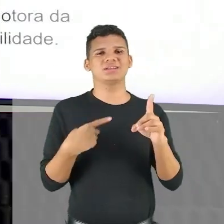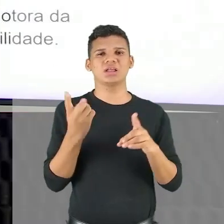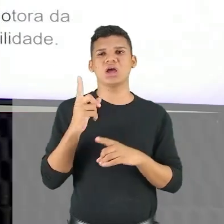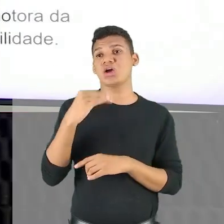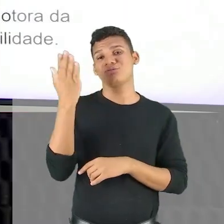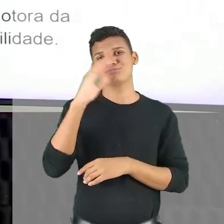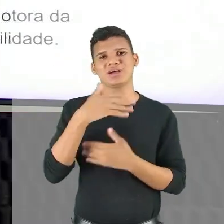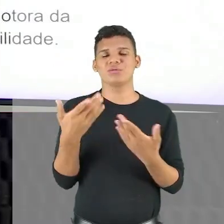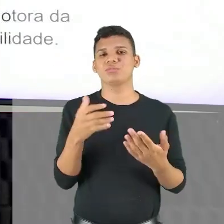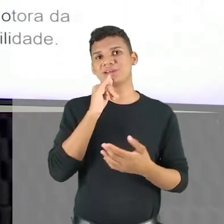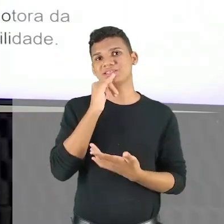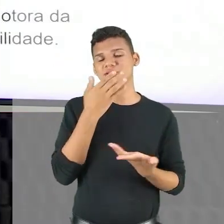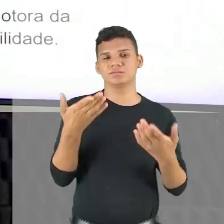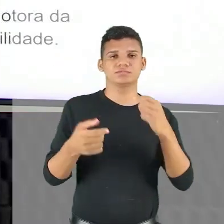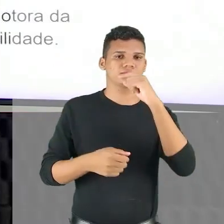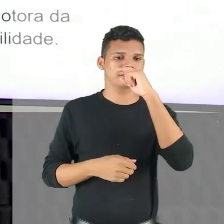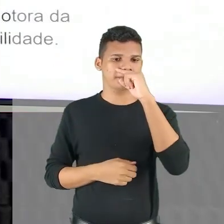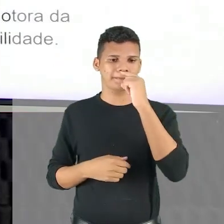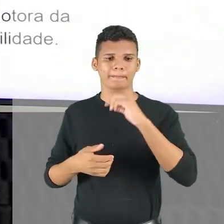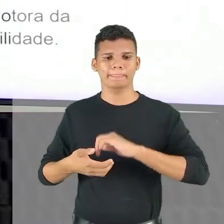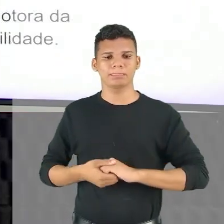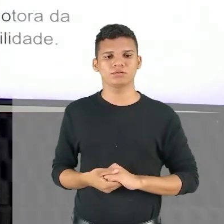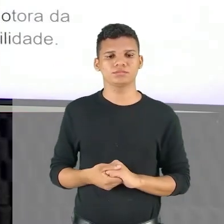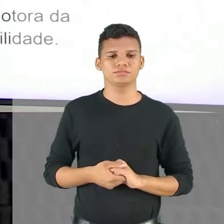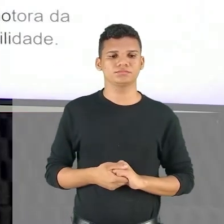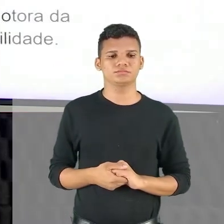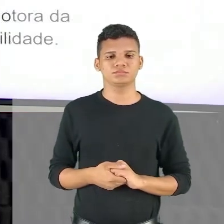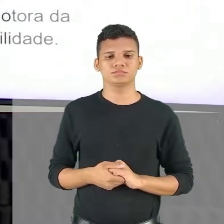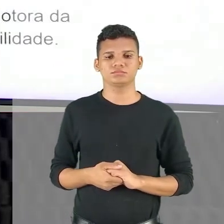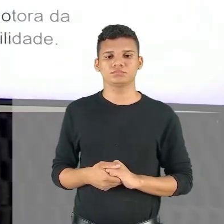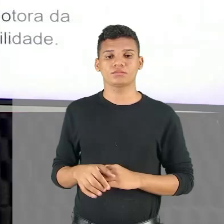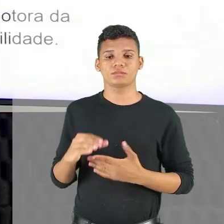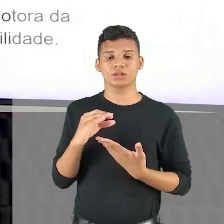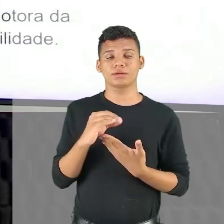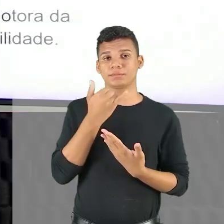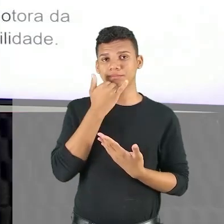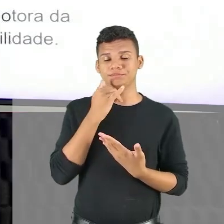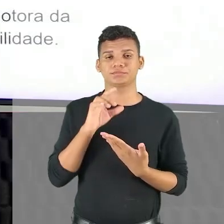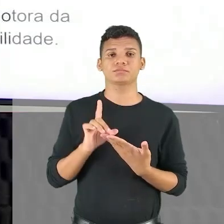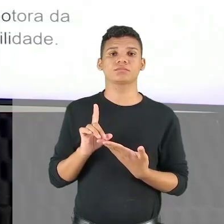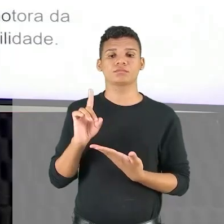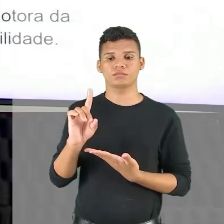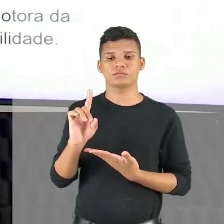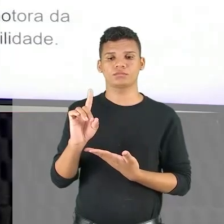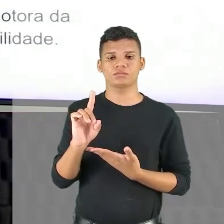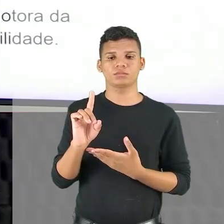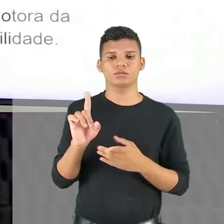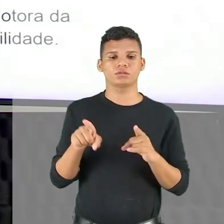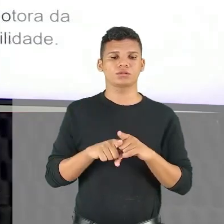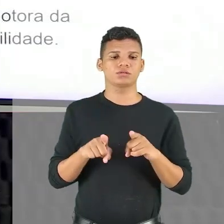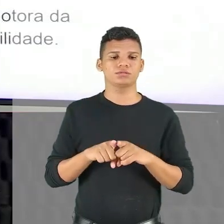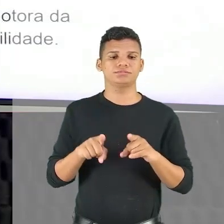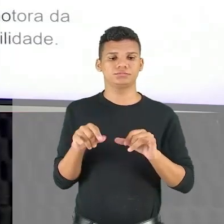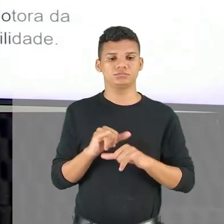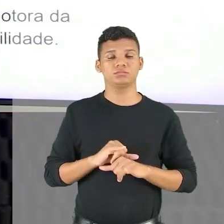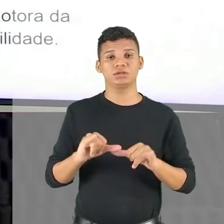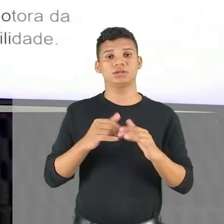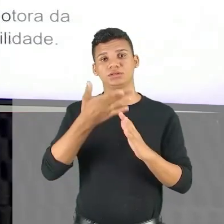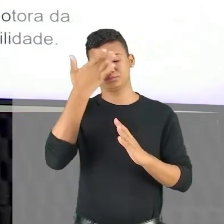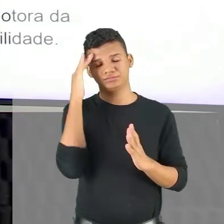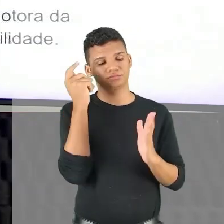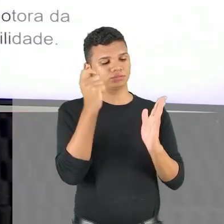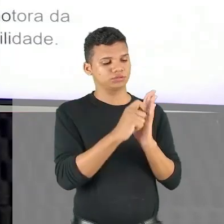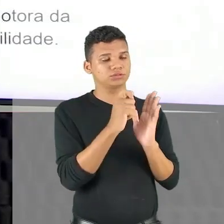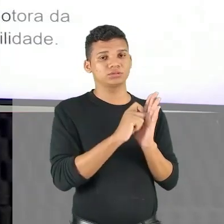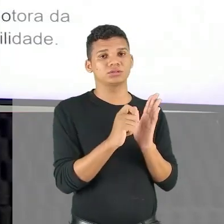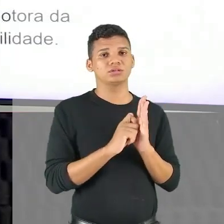forjar, não é, pessoal? Promover uma identificação entre o enunciador, ou seja, quem está ali escrevendo, e o